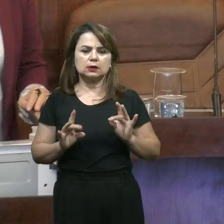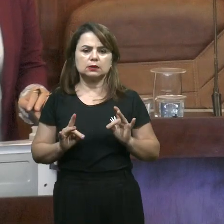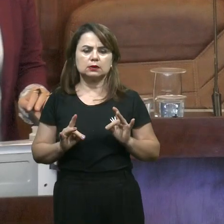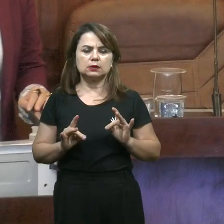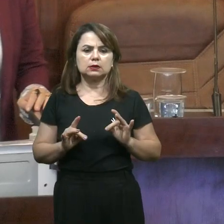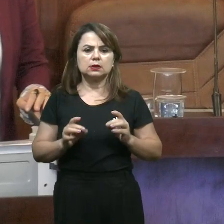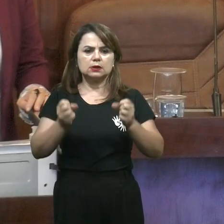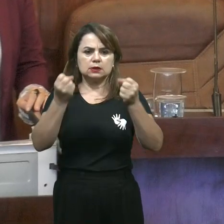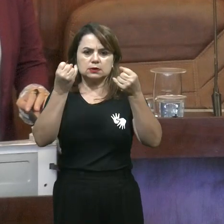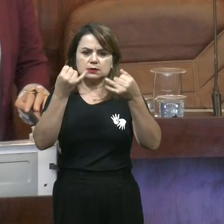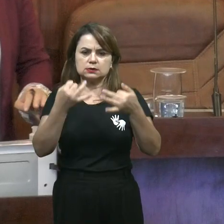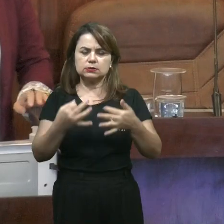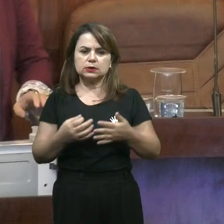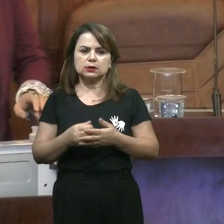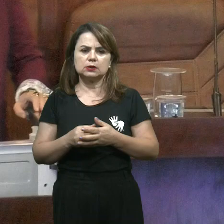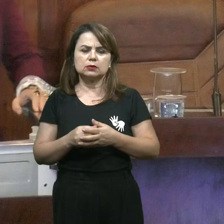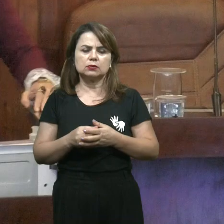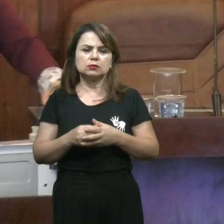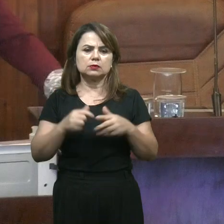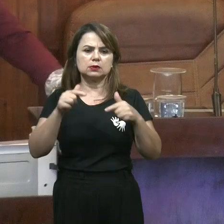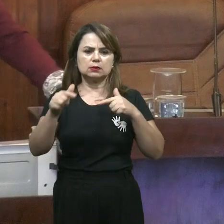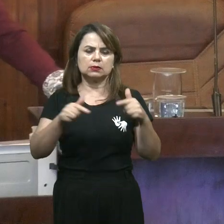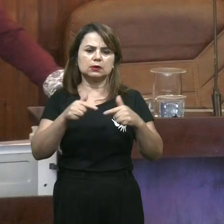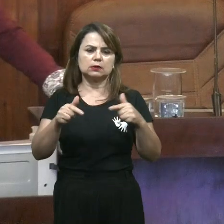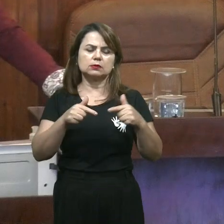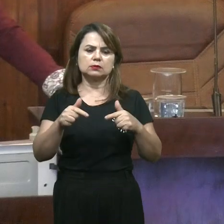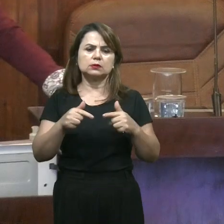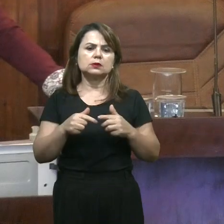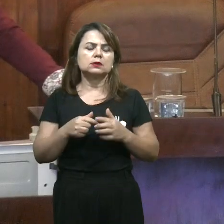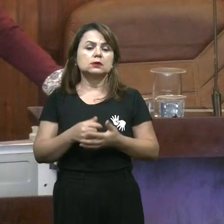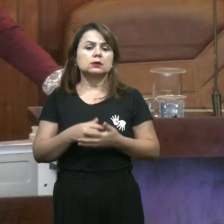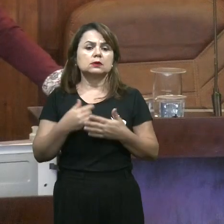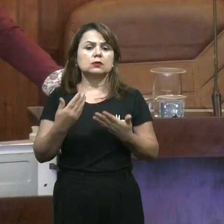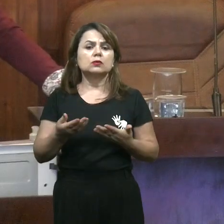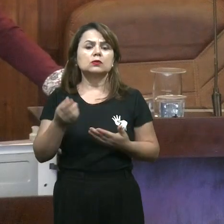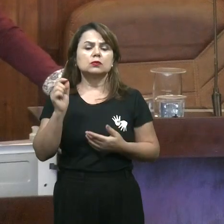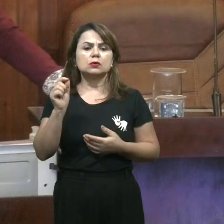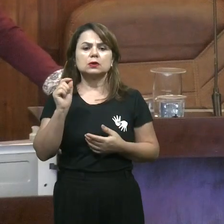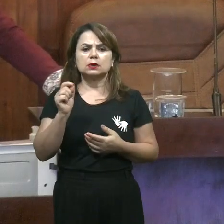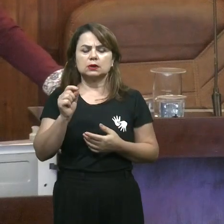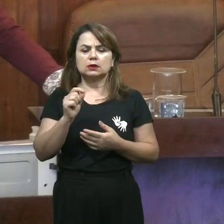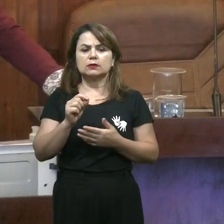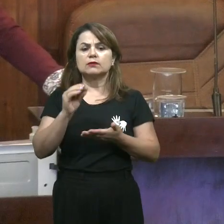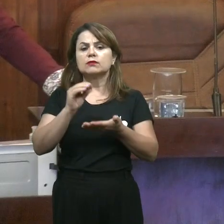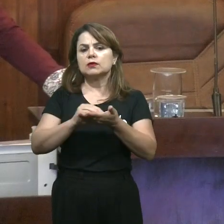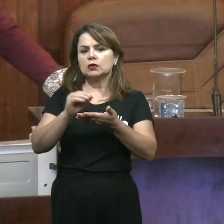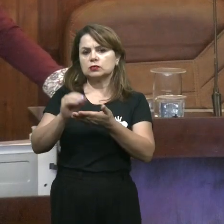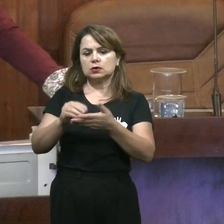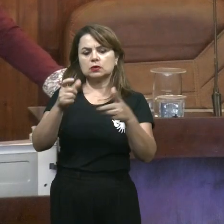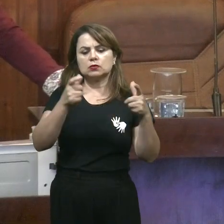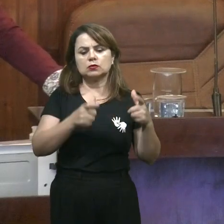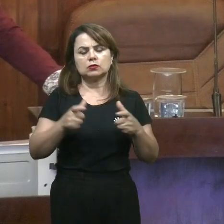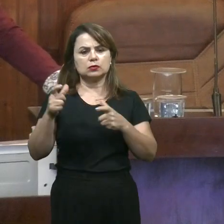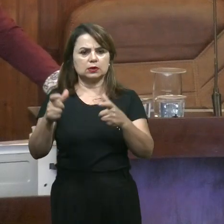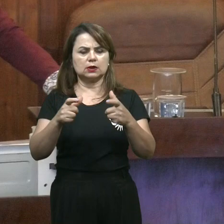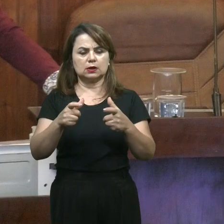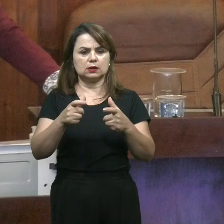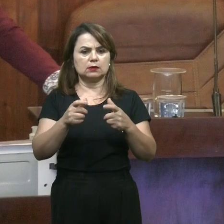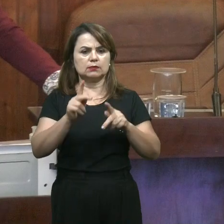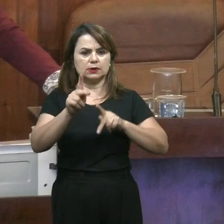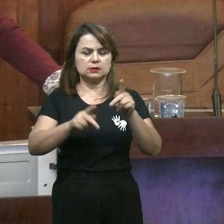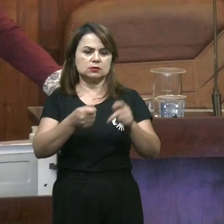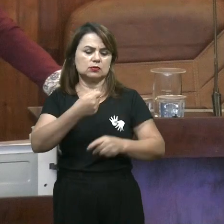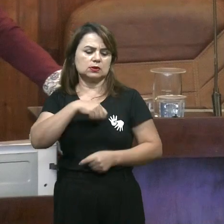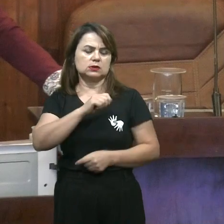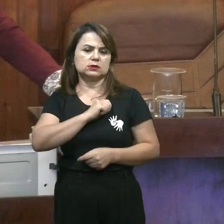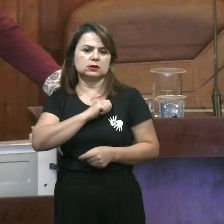relatos de agentes operacionais e serviços sobre a fatal a falta do local adequado para esses servidores